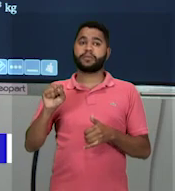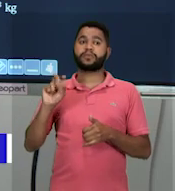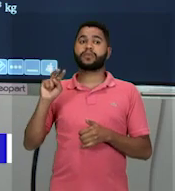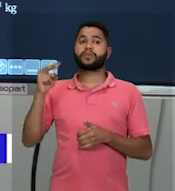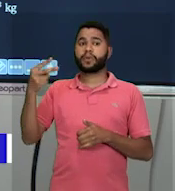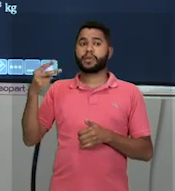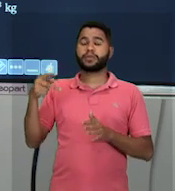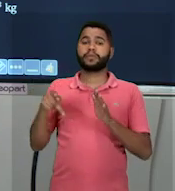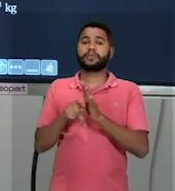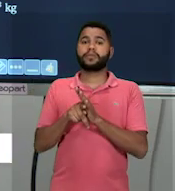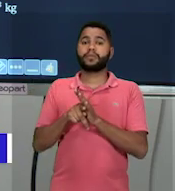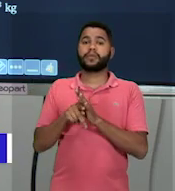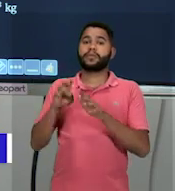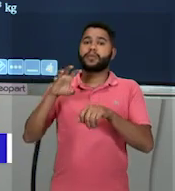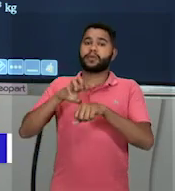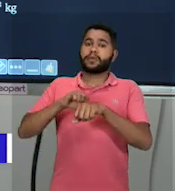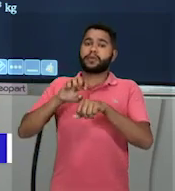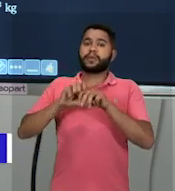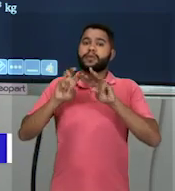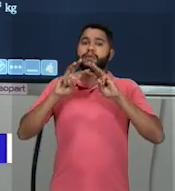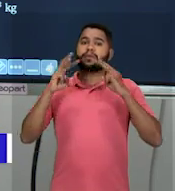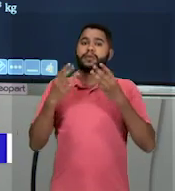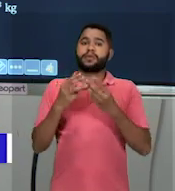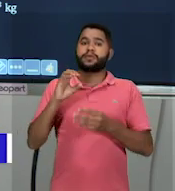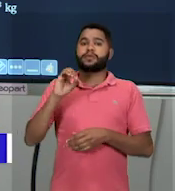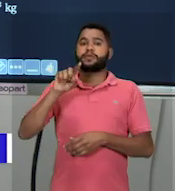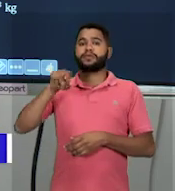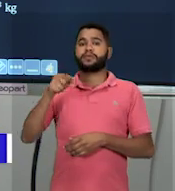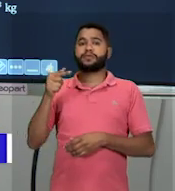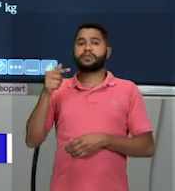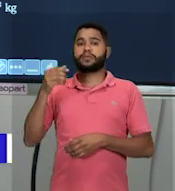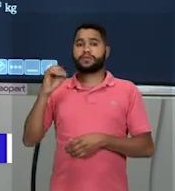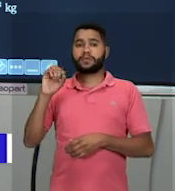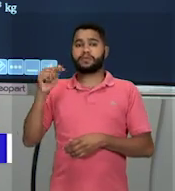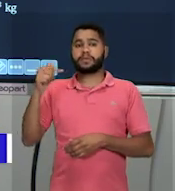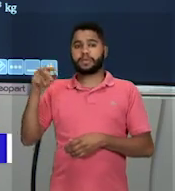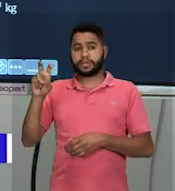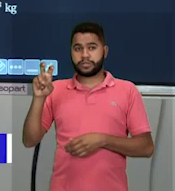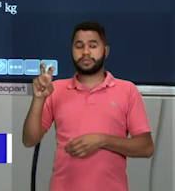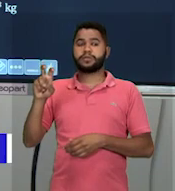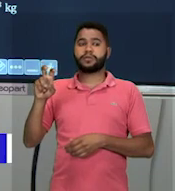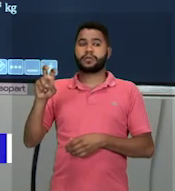então, a essa massa, né, 0,75 kg, e aí